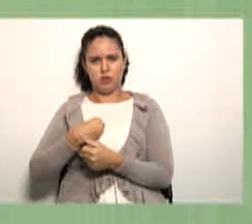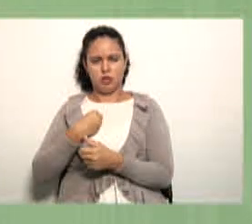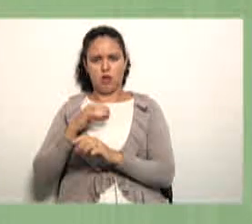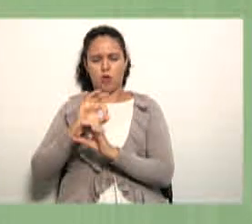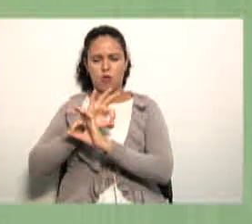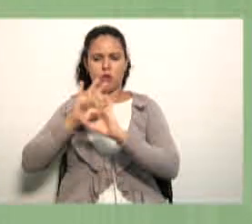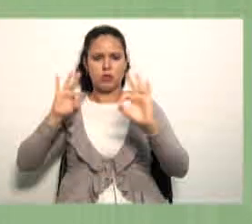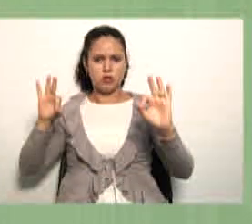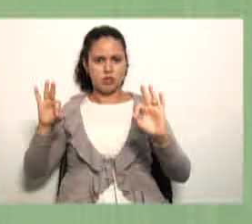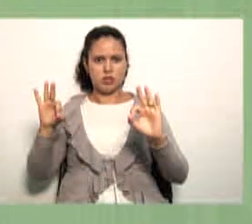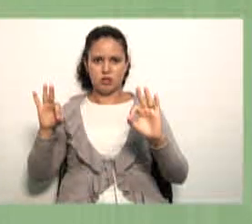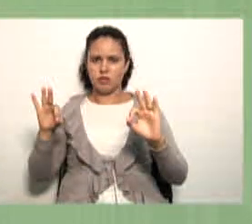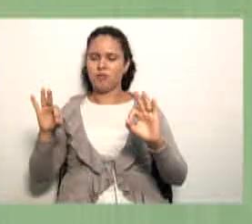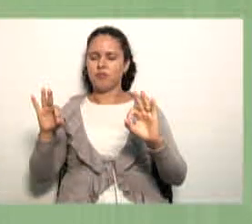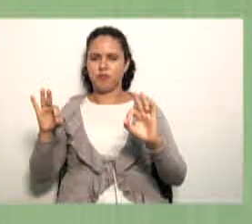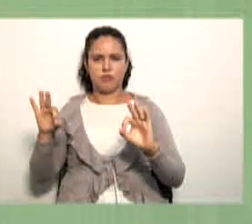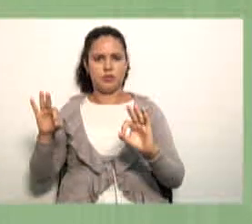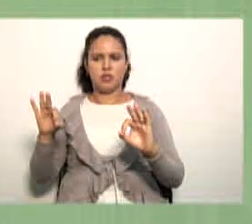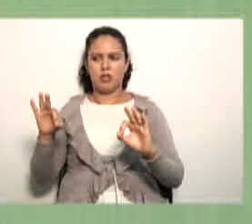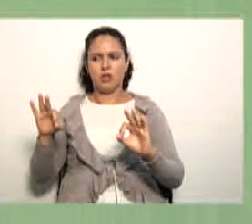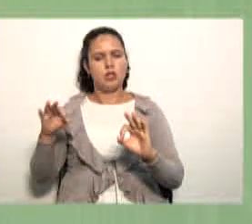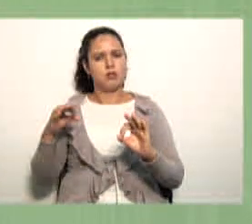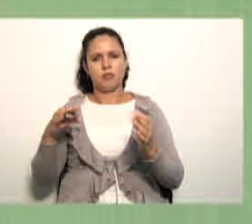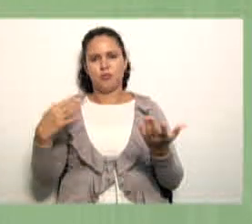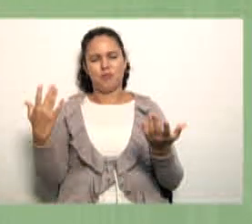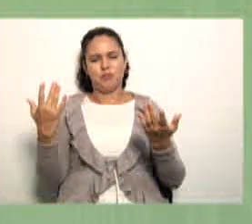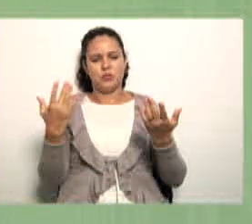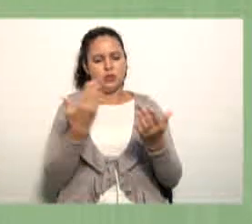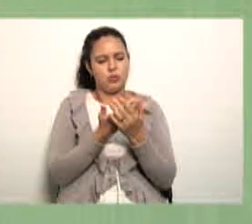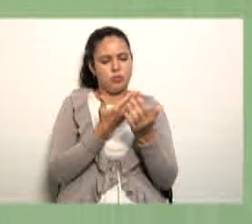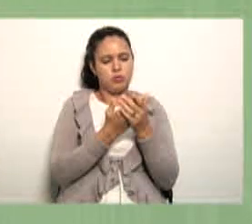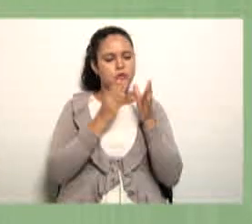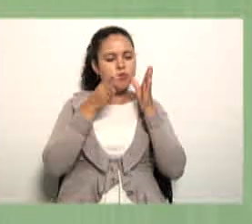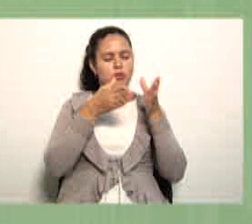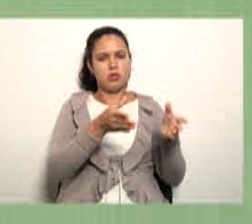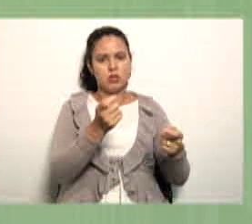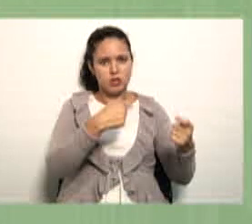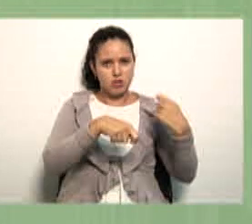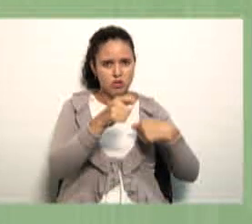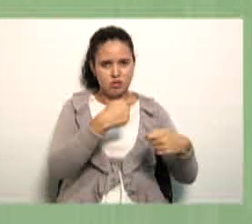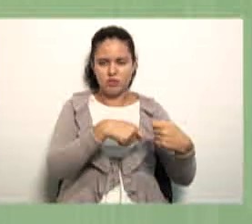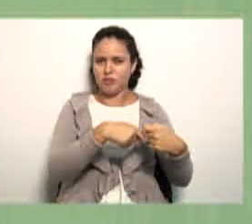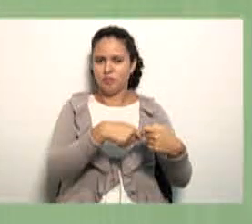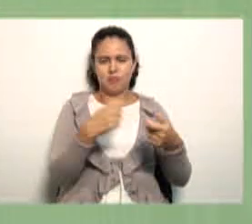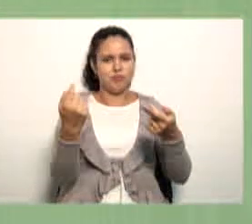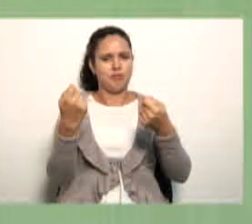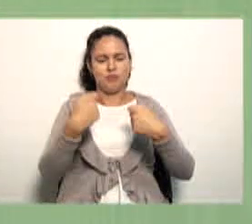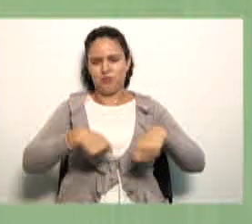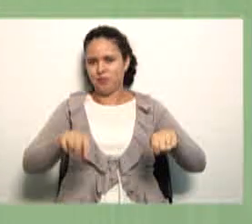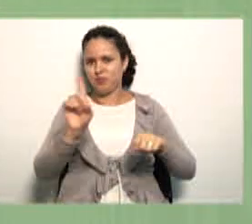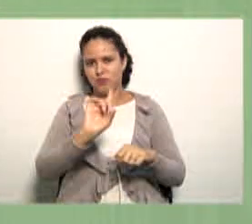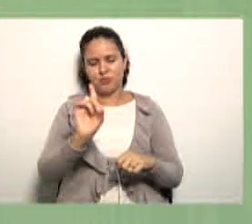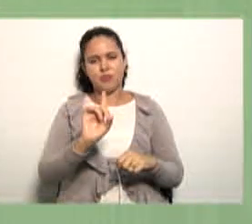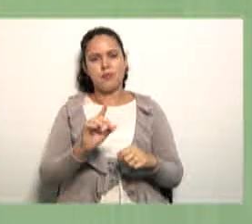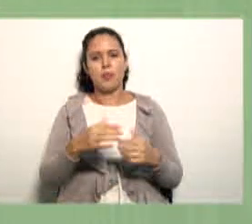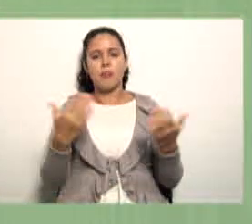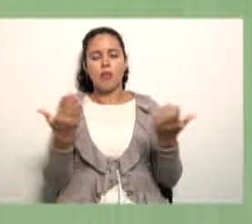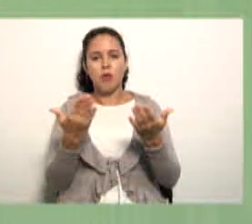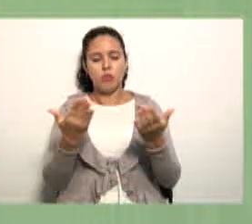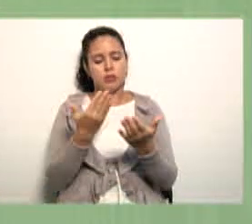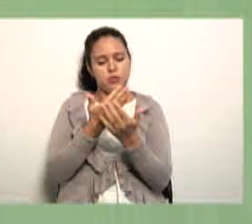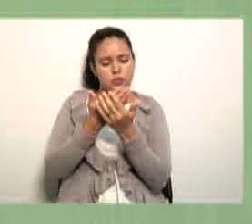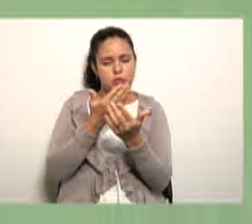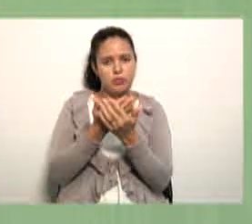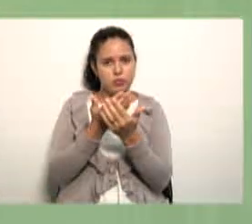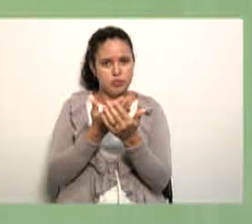vida muito grande, a gente não tem por que estudar a administração dos recursos produtivos. A gente estuda